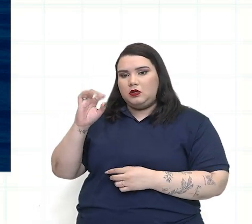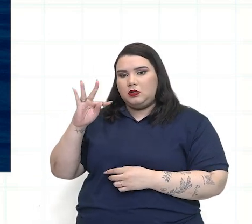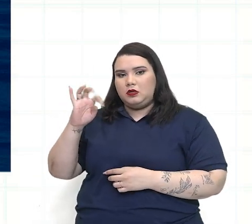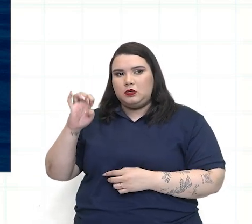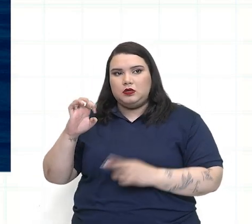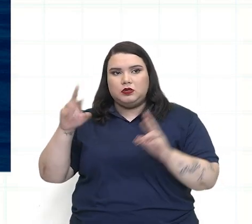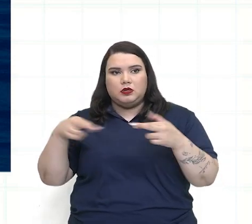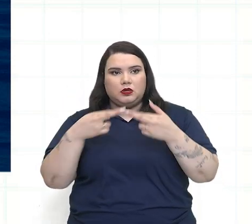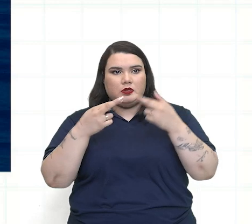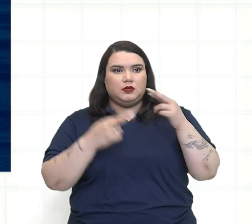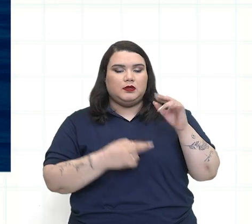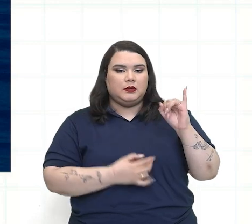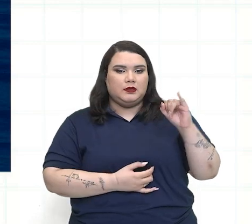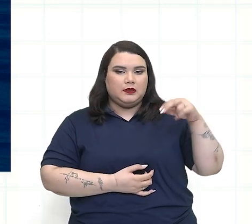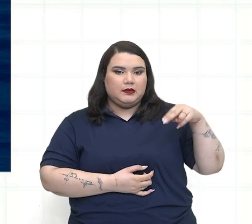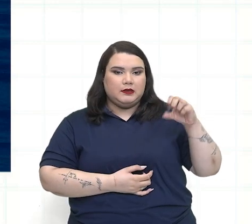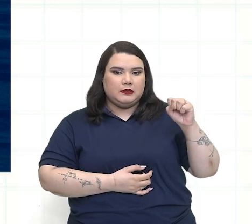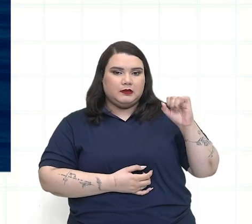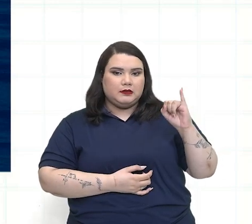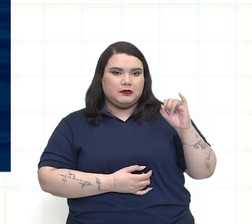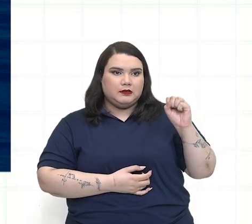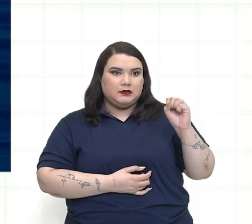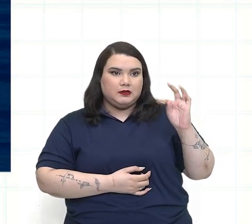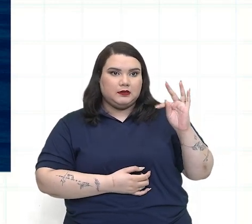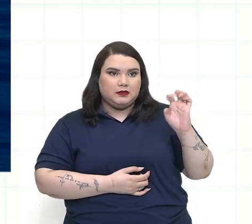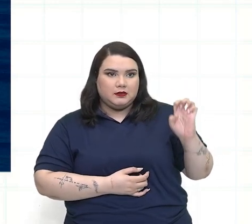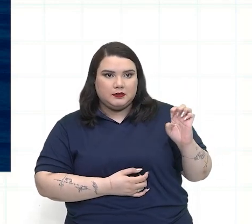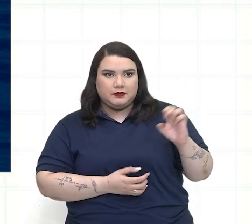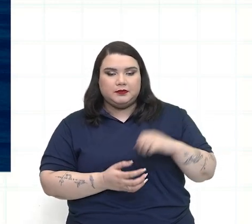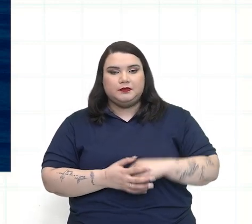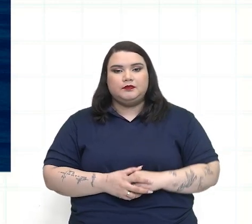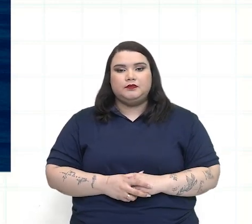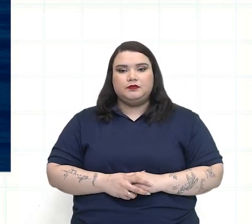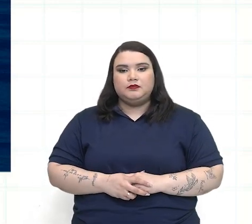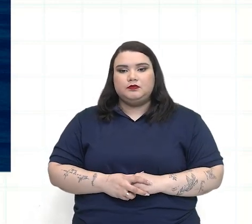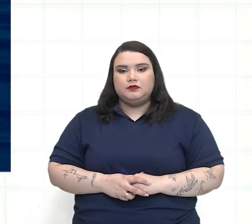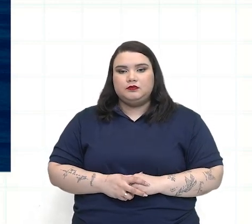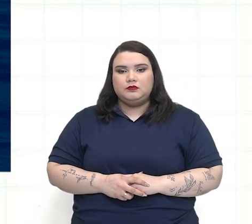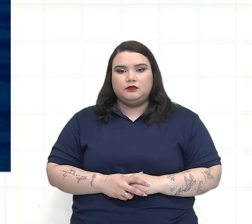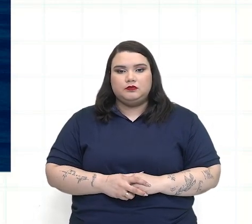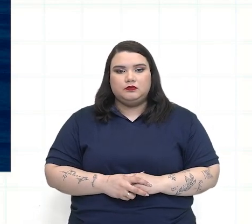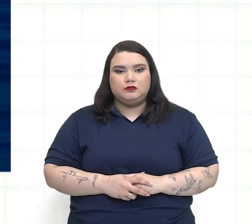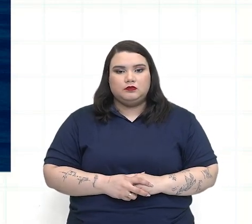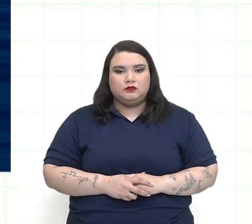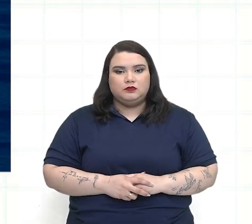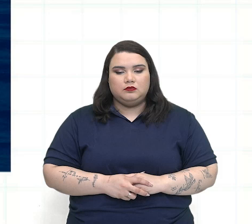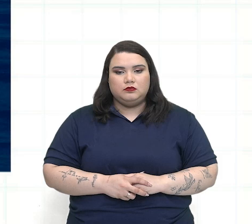insiste. Nos outros versos, a gente pode encontrar